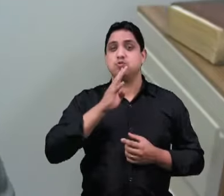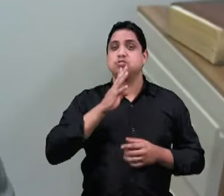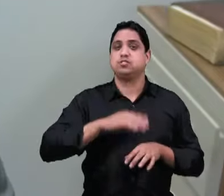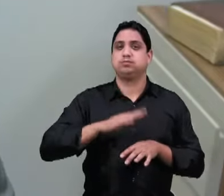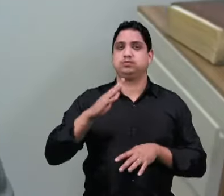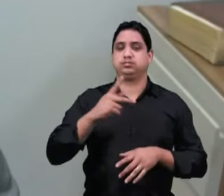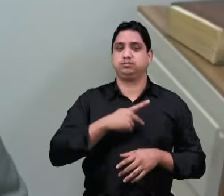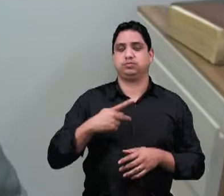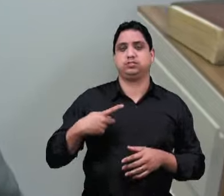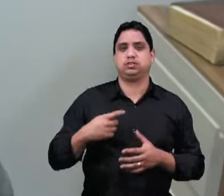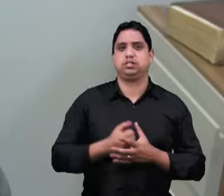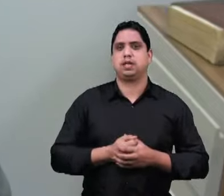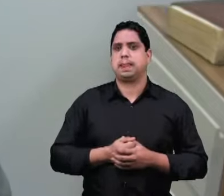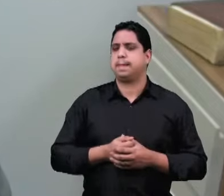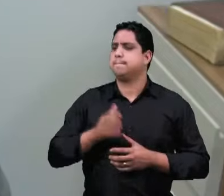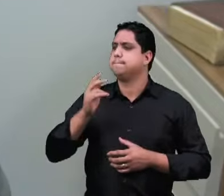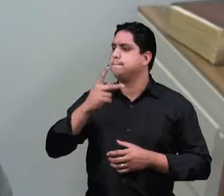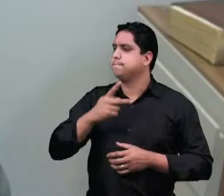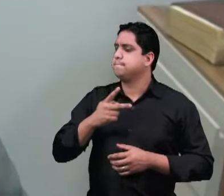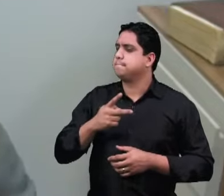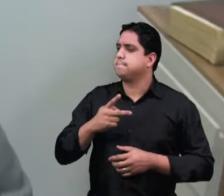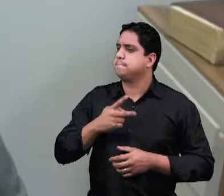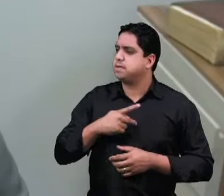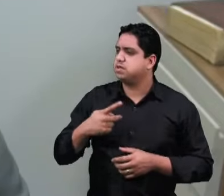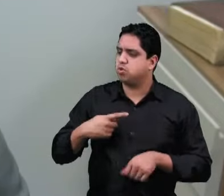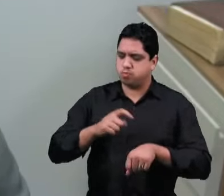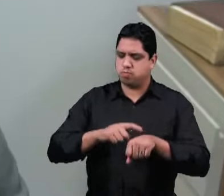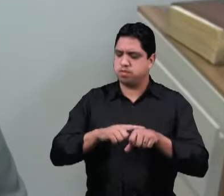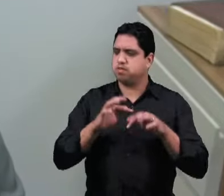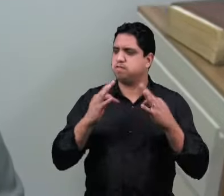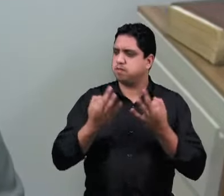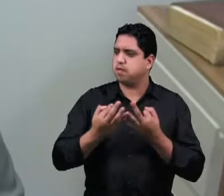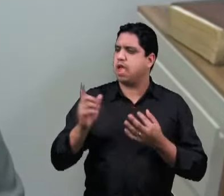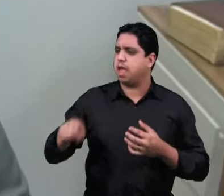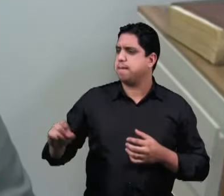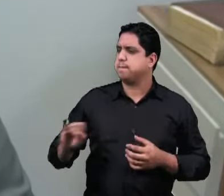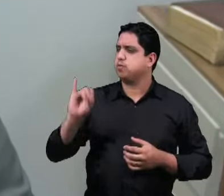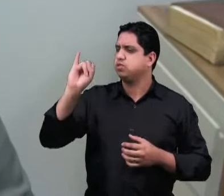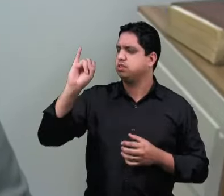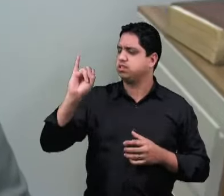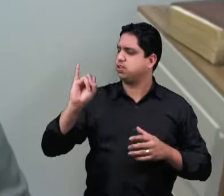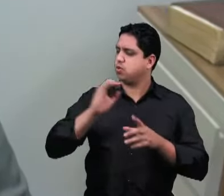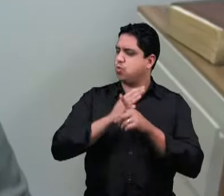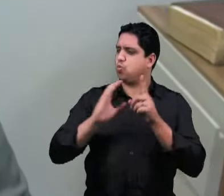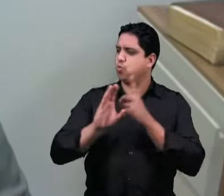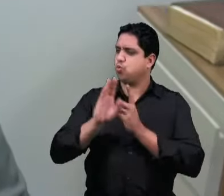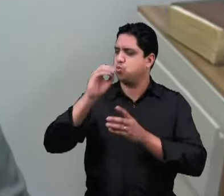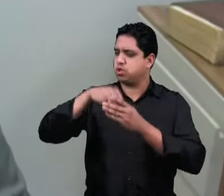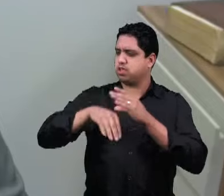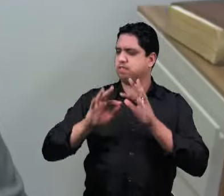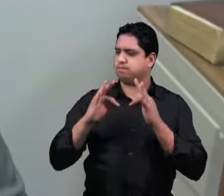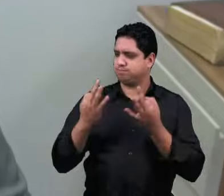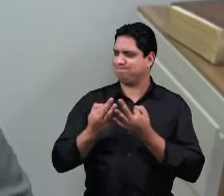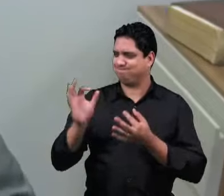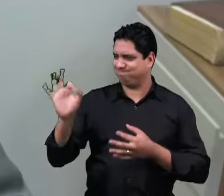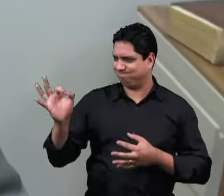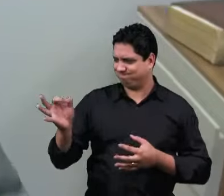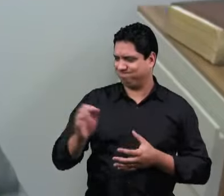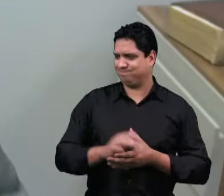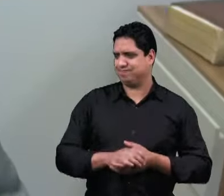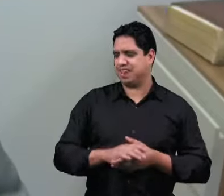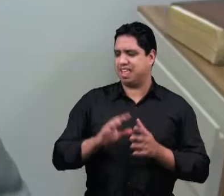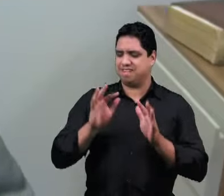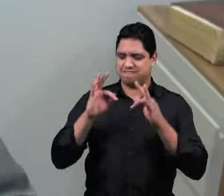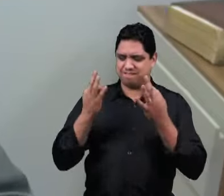Lodge. Pastor, daqui a pouco, momento com a família. É muito importante o culto no lar, não é, pastor? Isso é muito importante, a